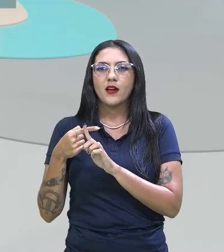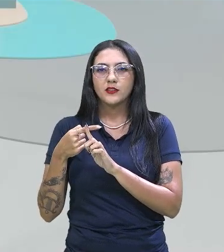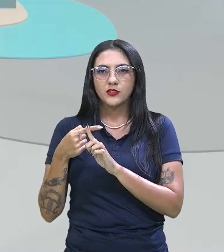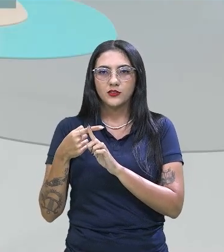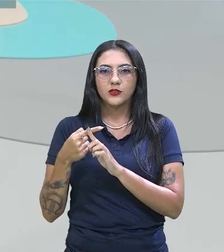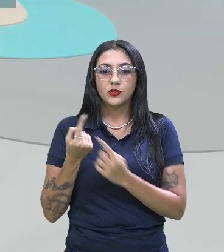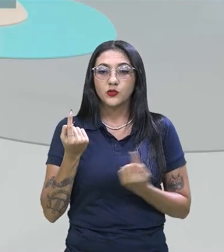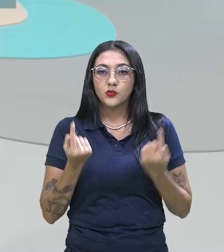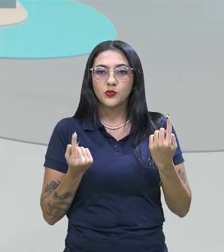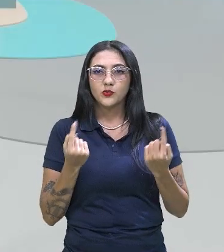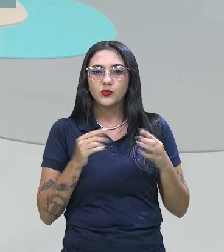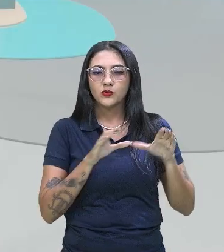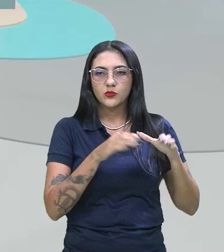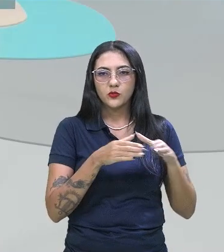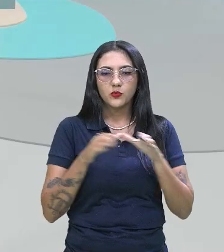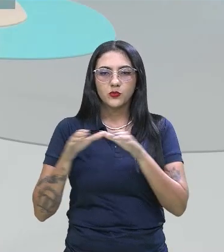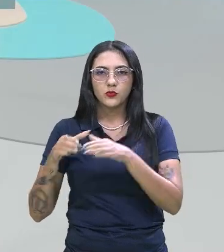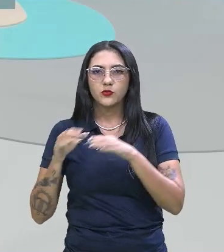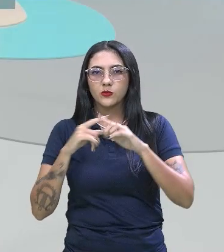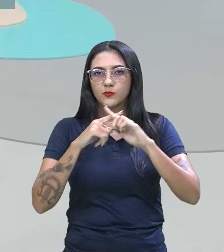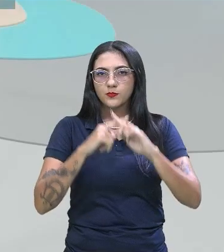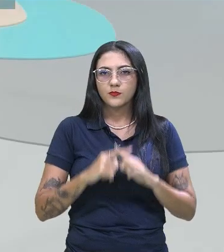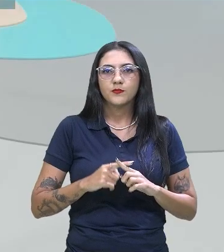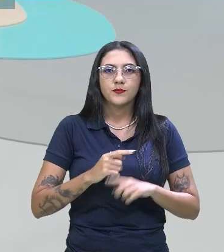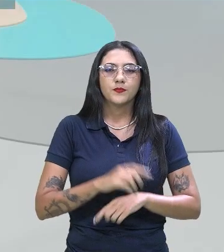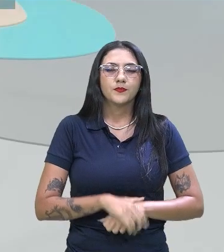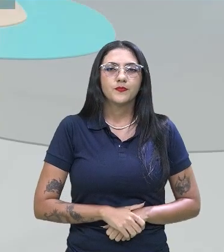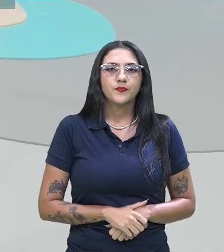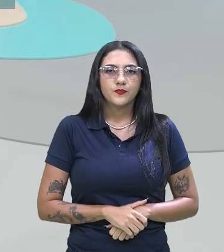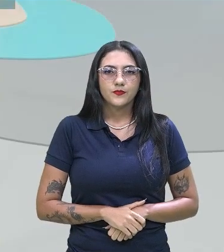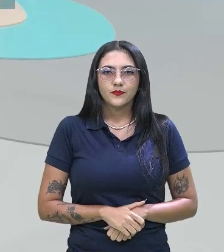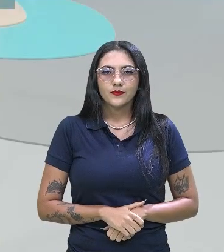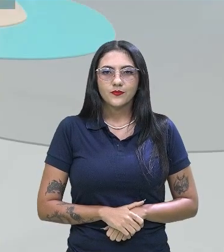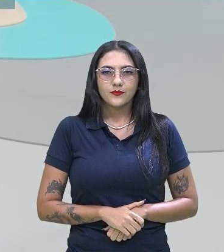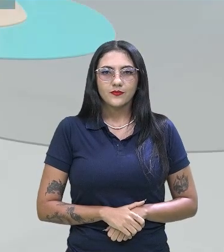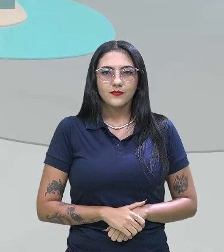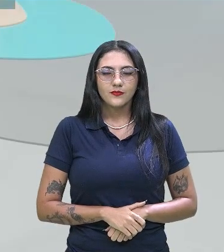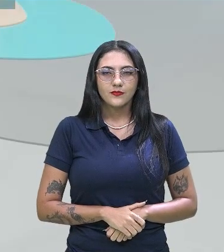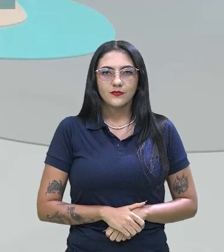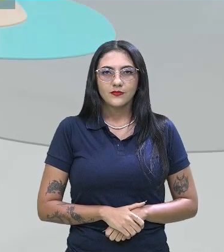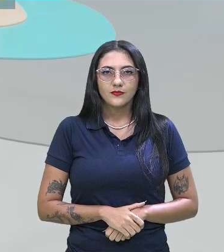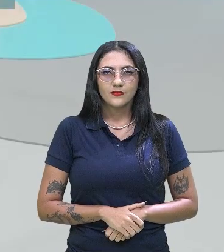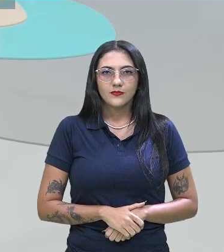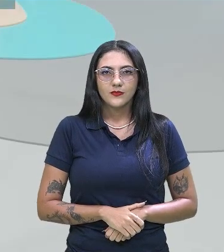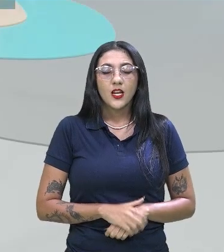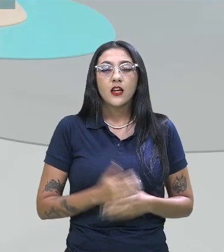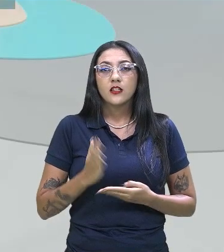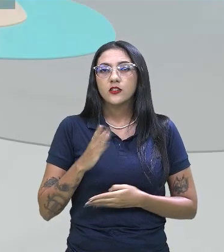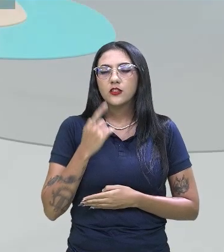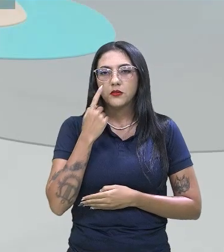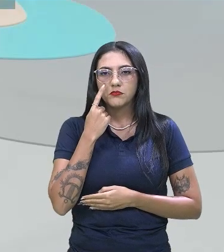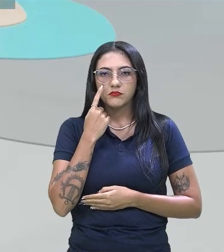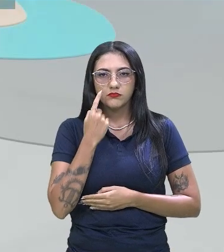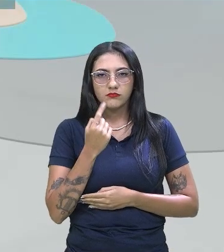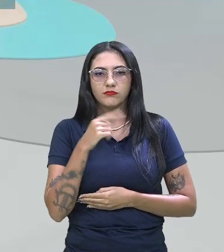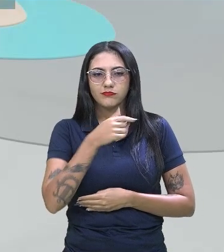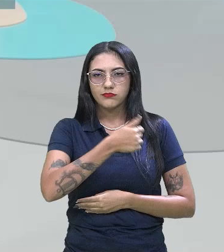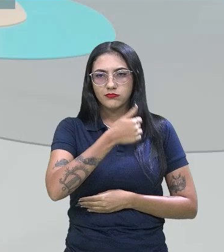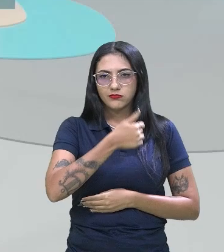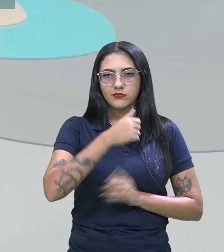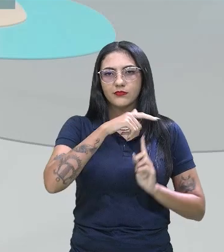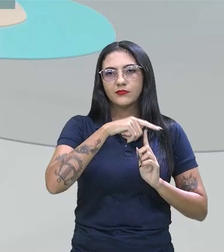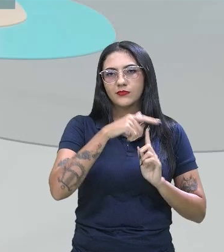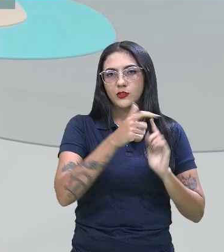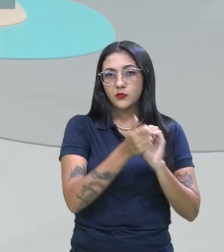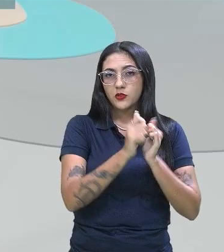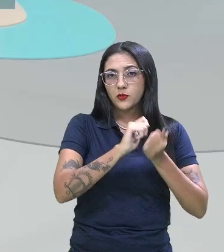equipes. E aí, depois de vermos essa parte aí dos esportes de rede e parede, nós falamos também